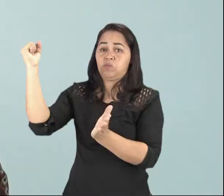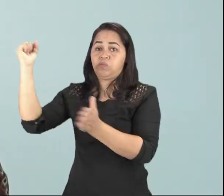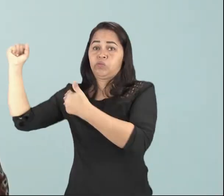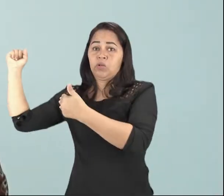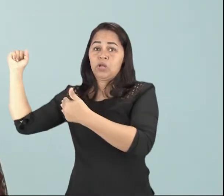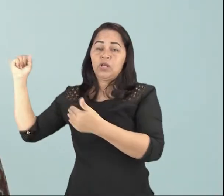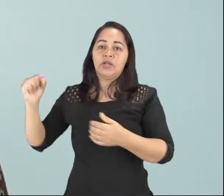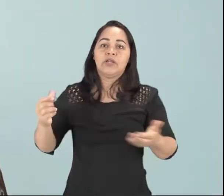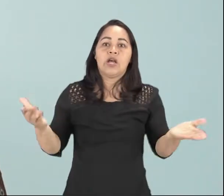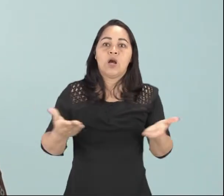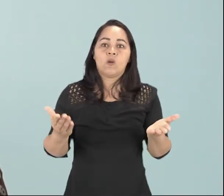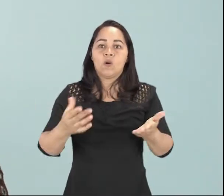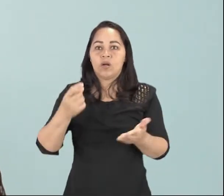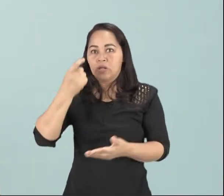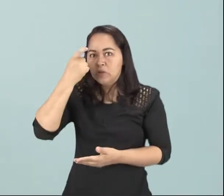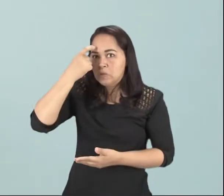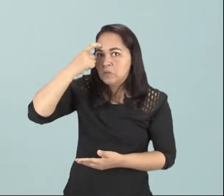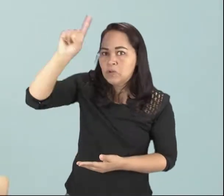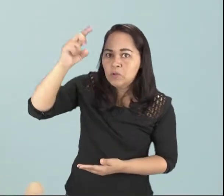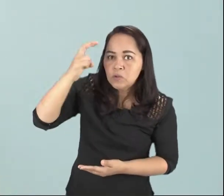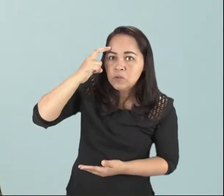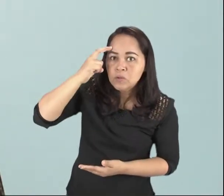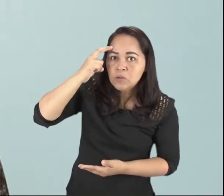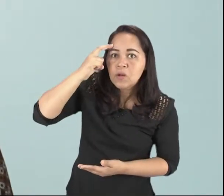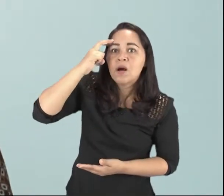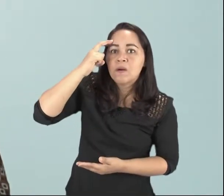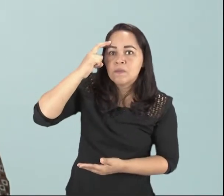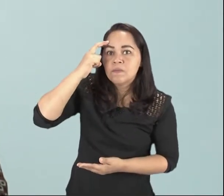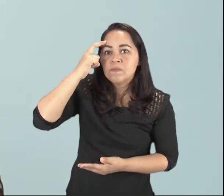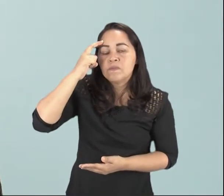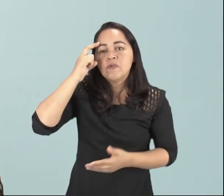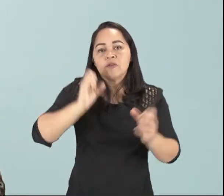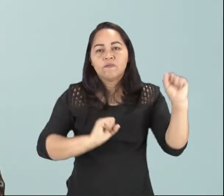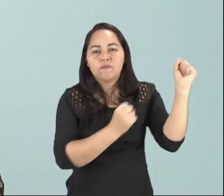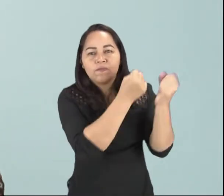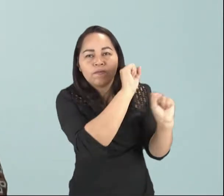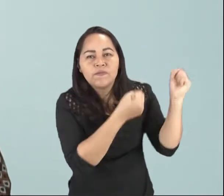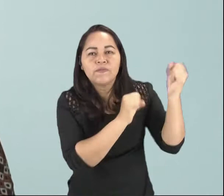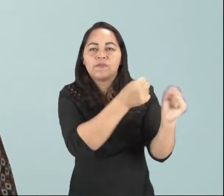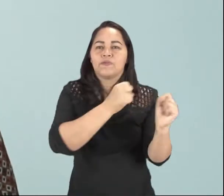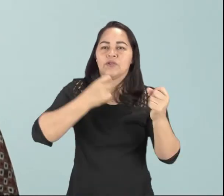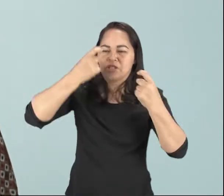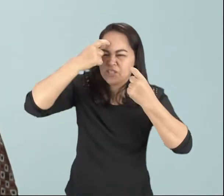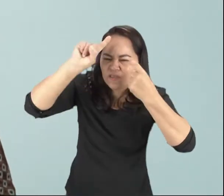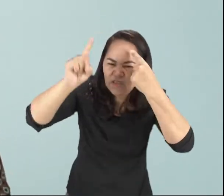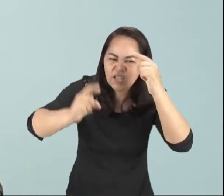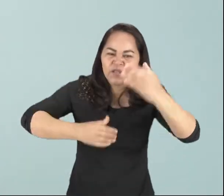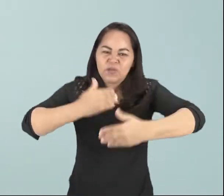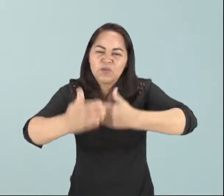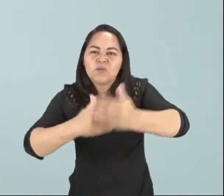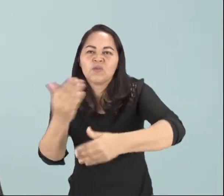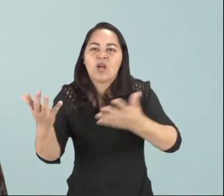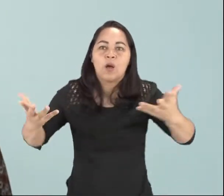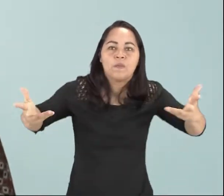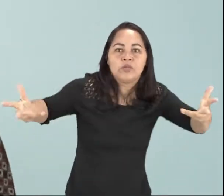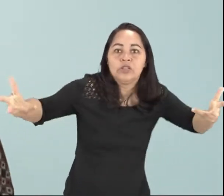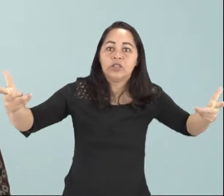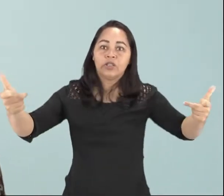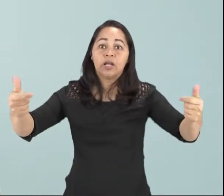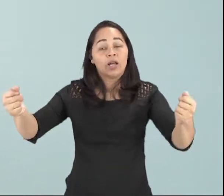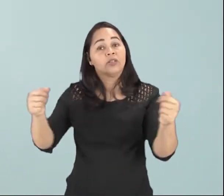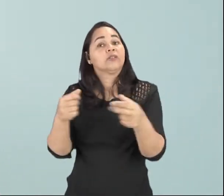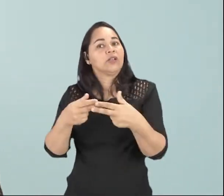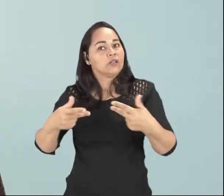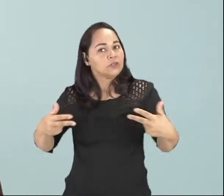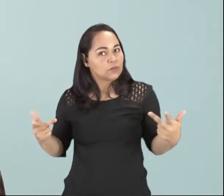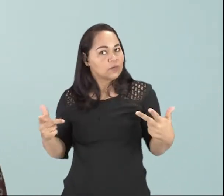a pessoas que trabalhem de modo intelectual, ou seja, pessoas que desenvolvam certas habilidades, que tenham certos